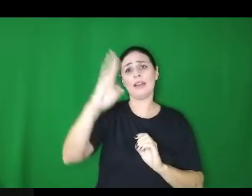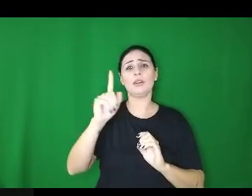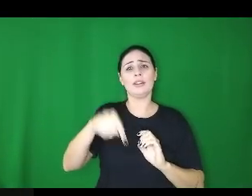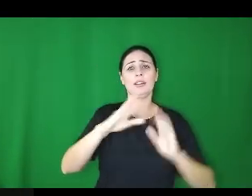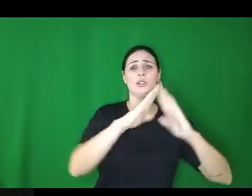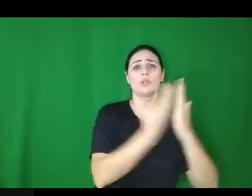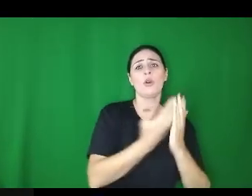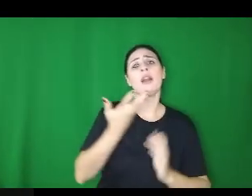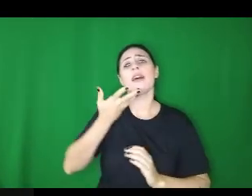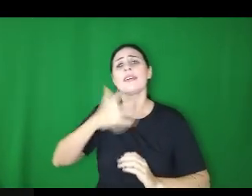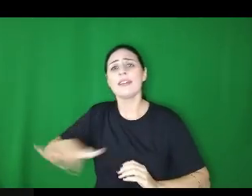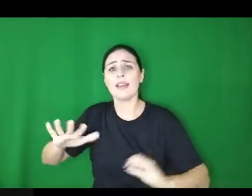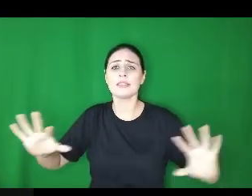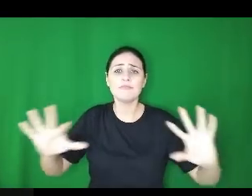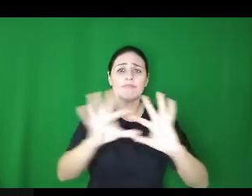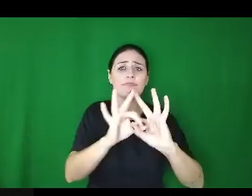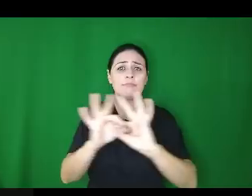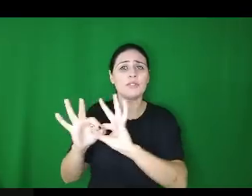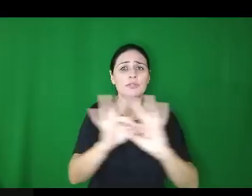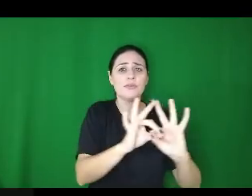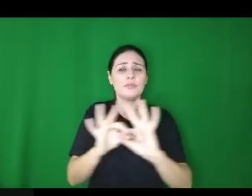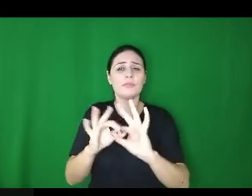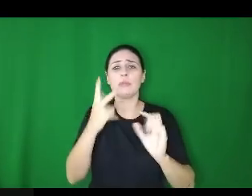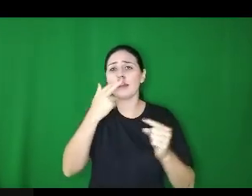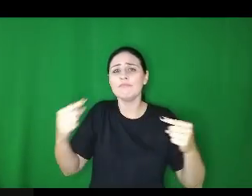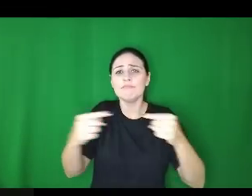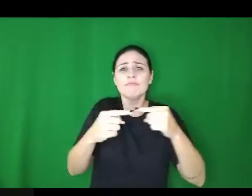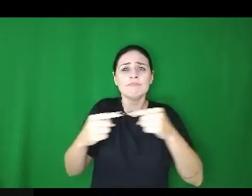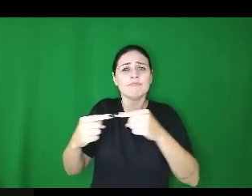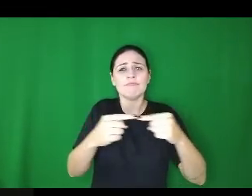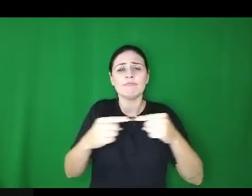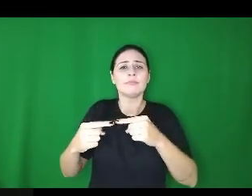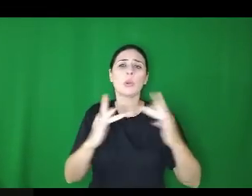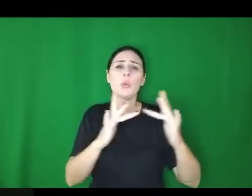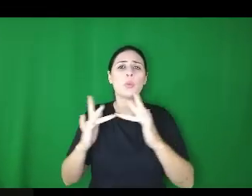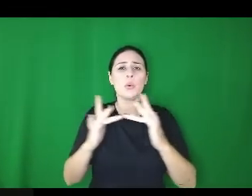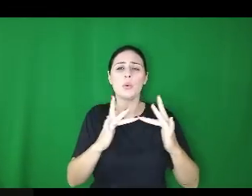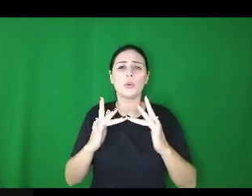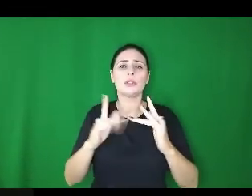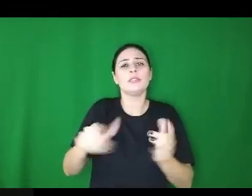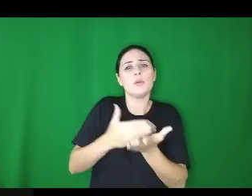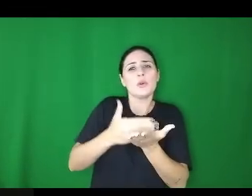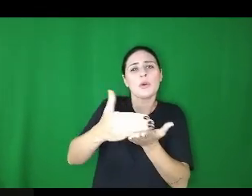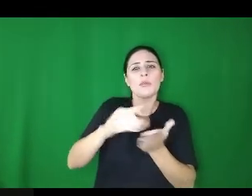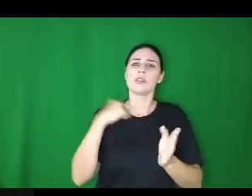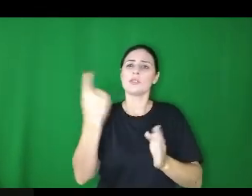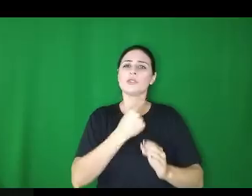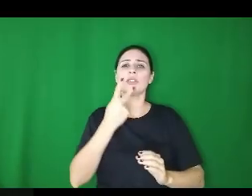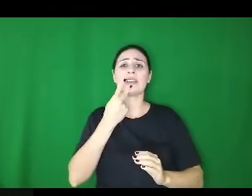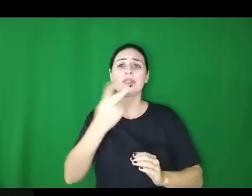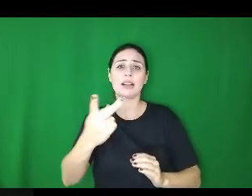gente conseguir ensinar pelo menos um pouco, mínimo, né, ali, garantir esse vínculo das crianças com a